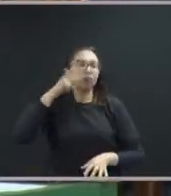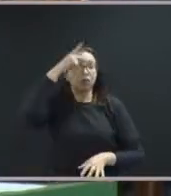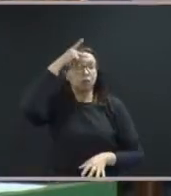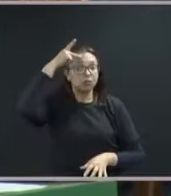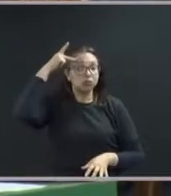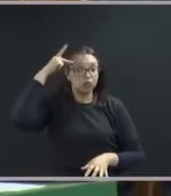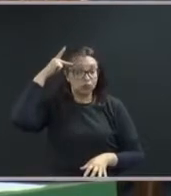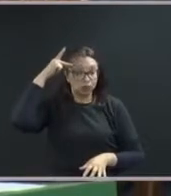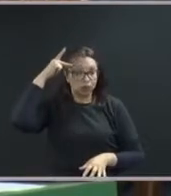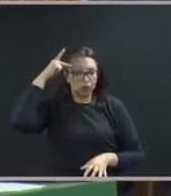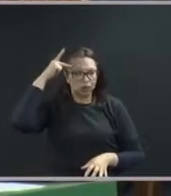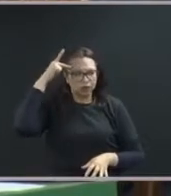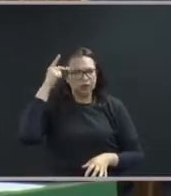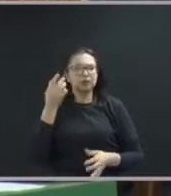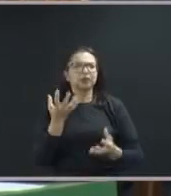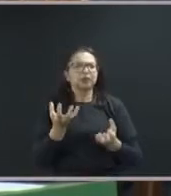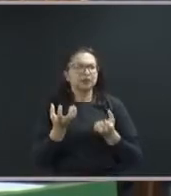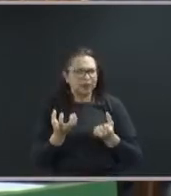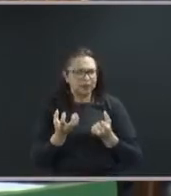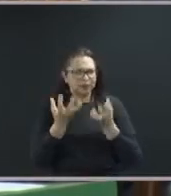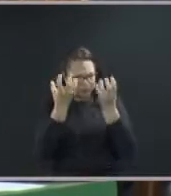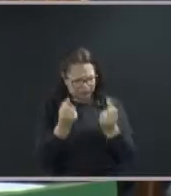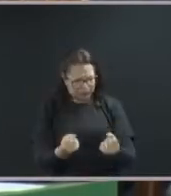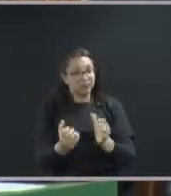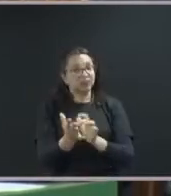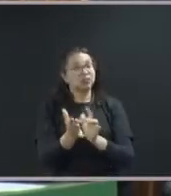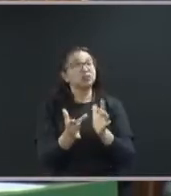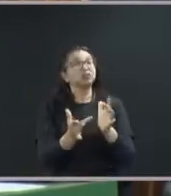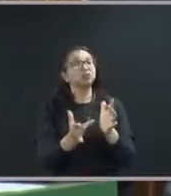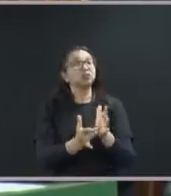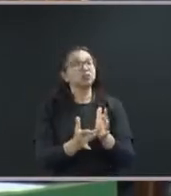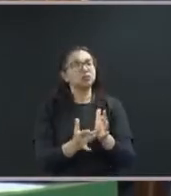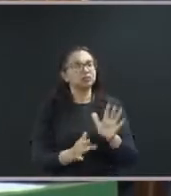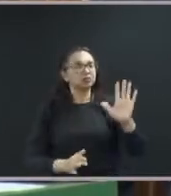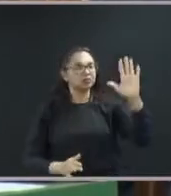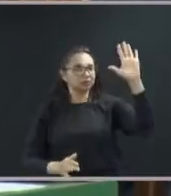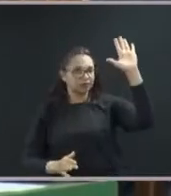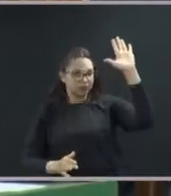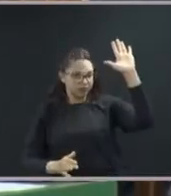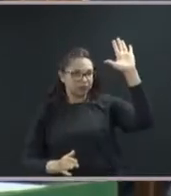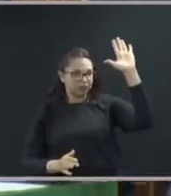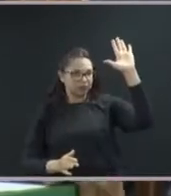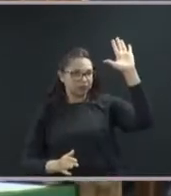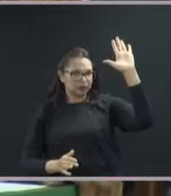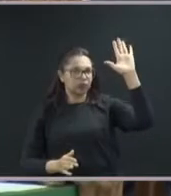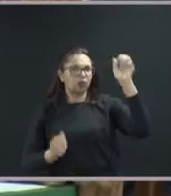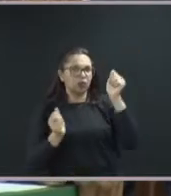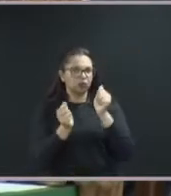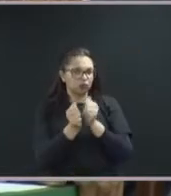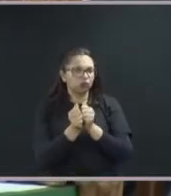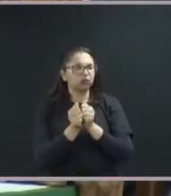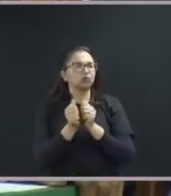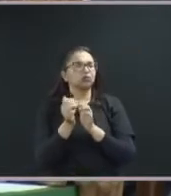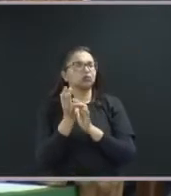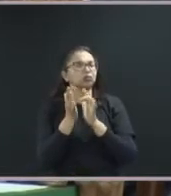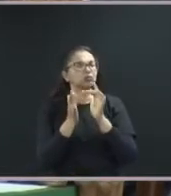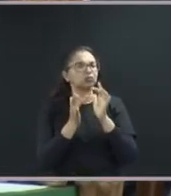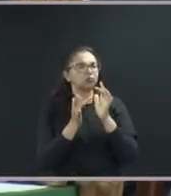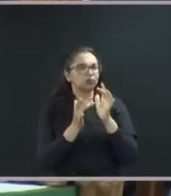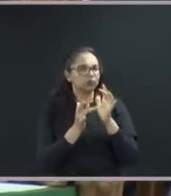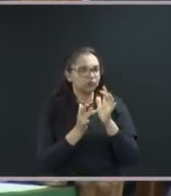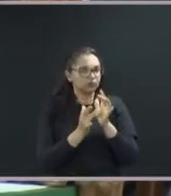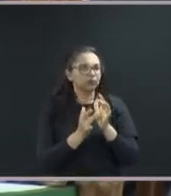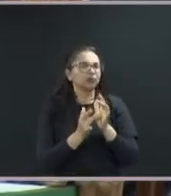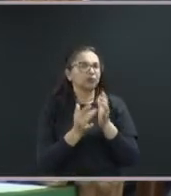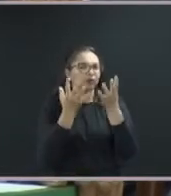que gostaria de entrar por esse caminho para chegar a Deus, recebendo a Jesus Cristo como Senhor e